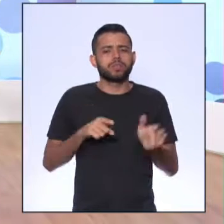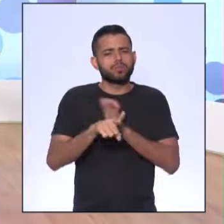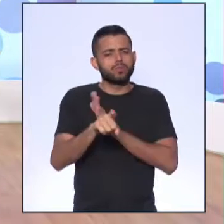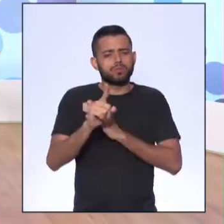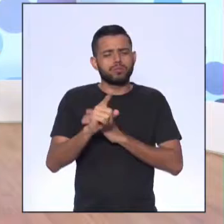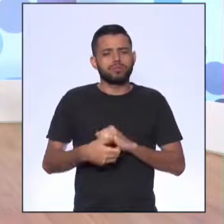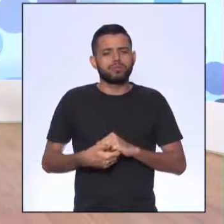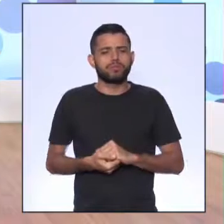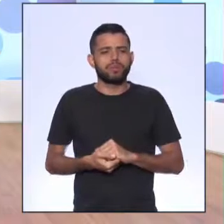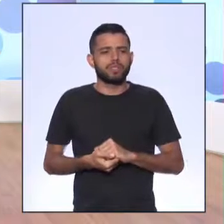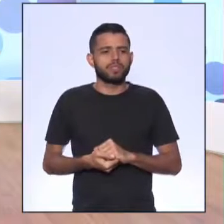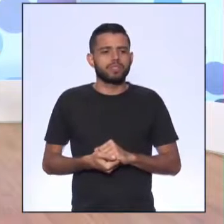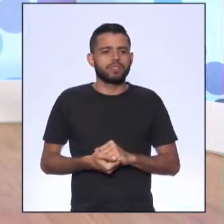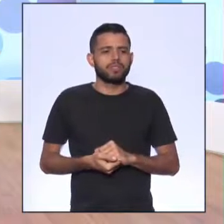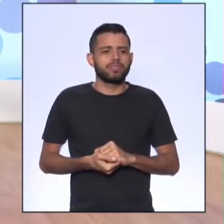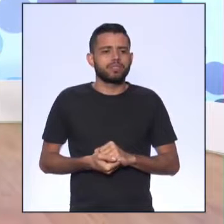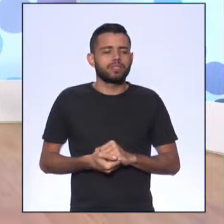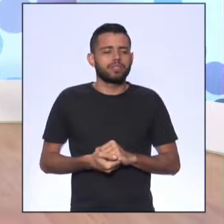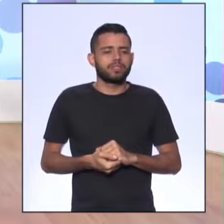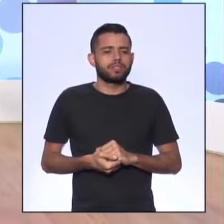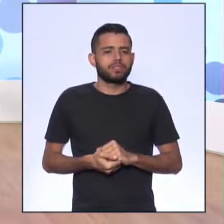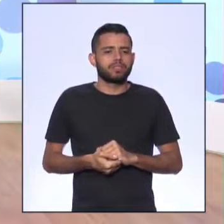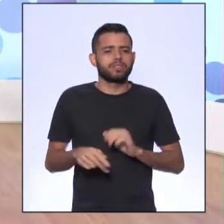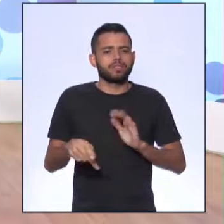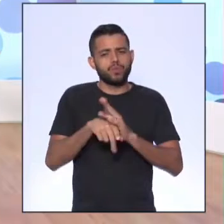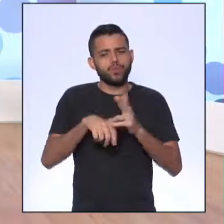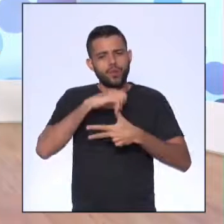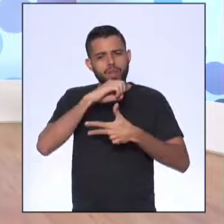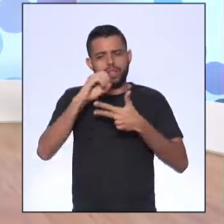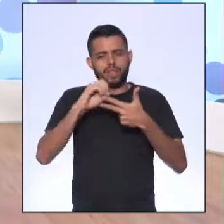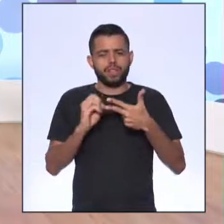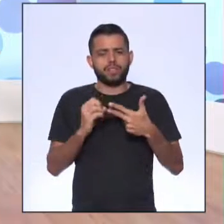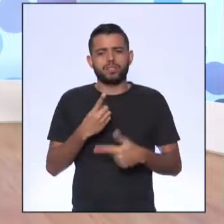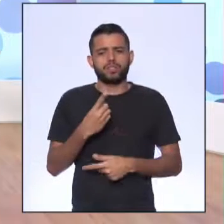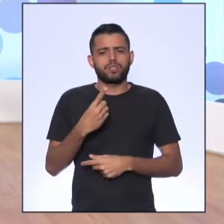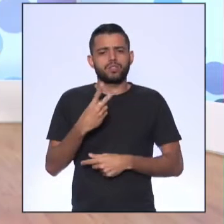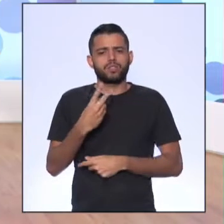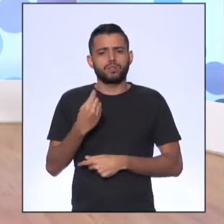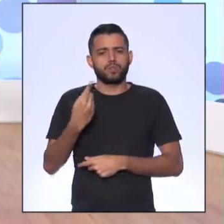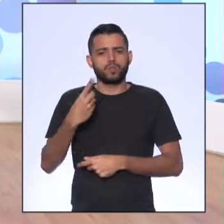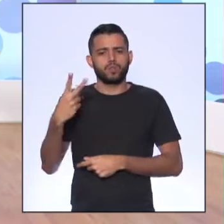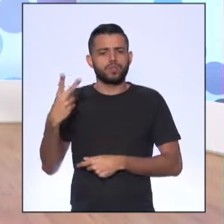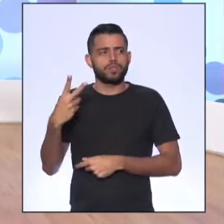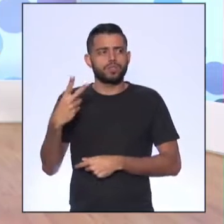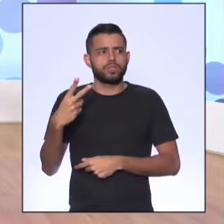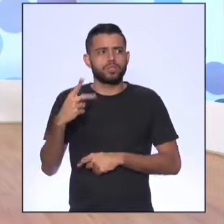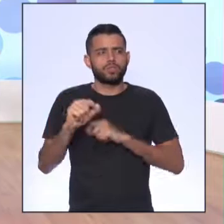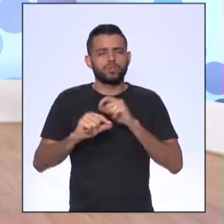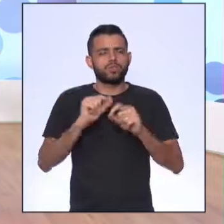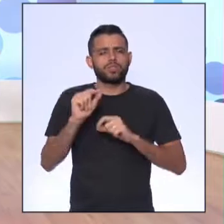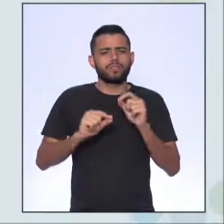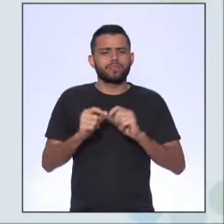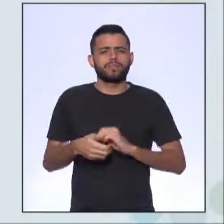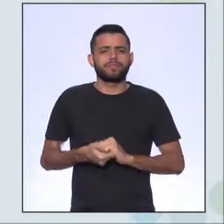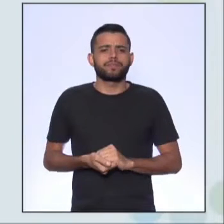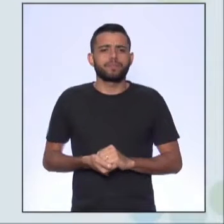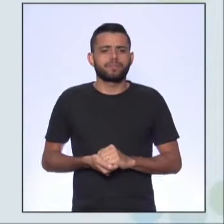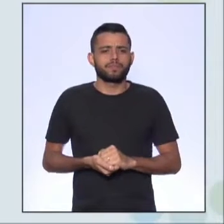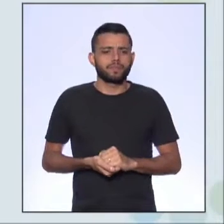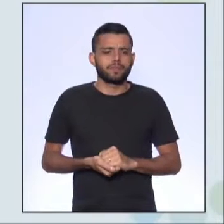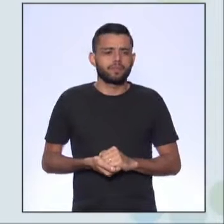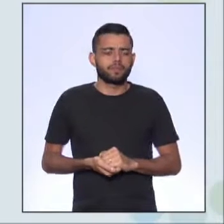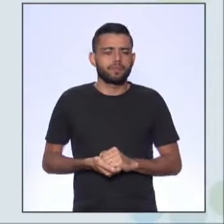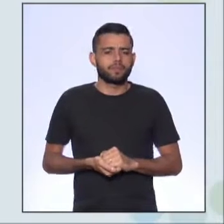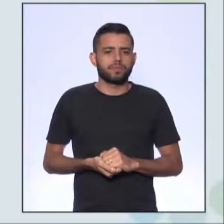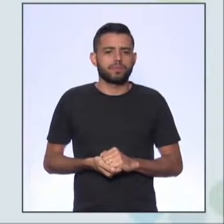questãozinha legal do Enem 2012, que trabalha isso com a gente. Essa questão ela diz o seguinte,